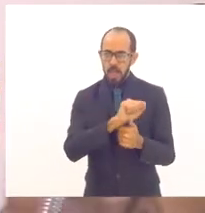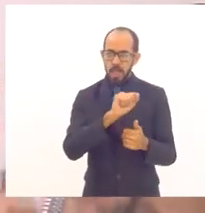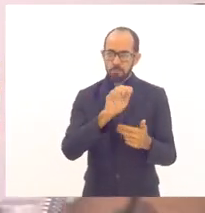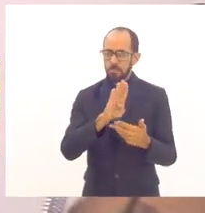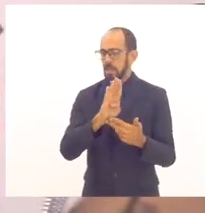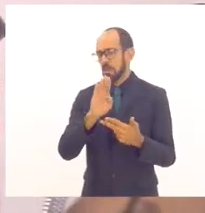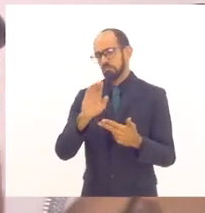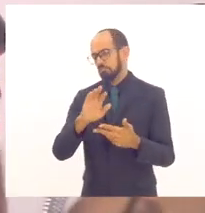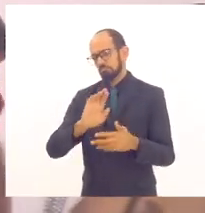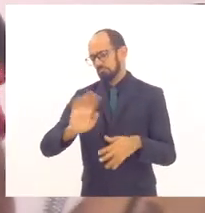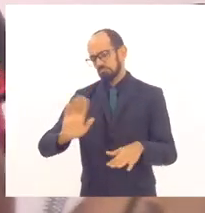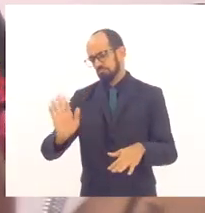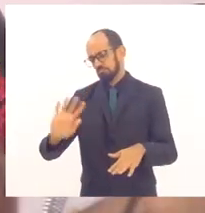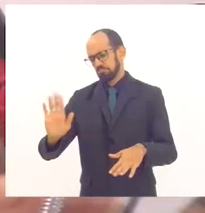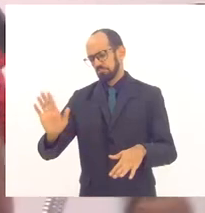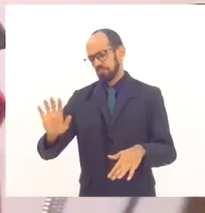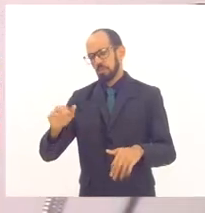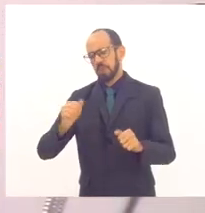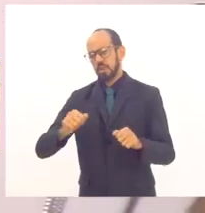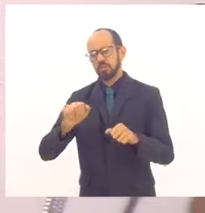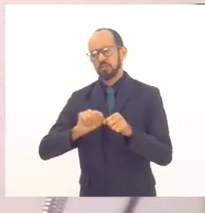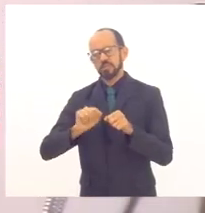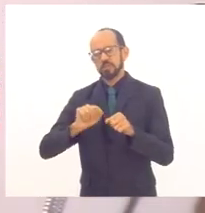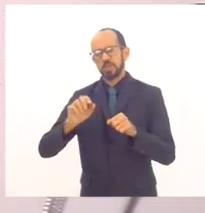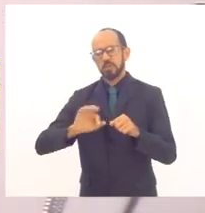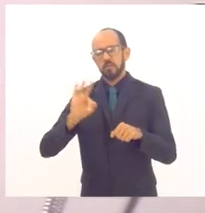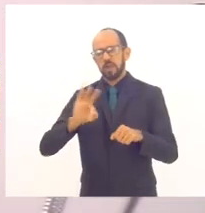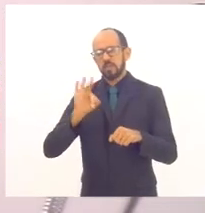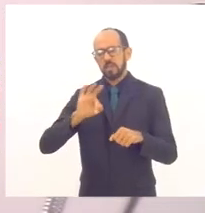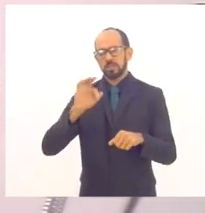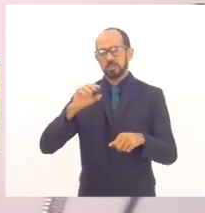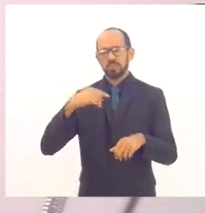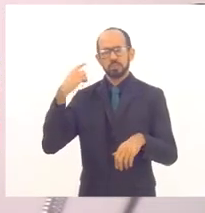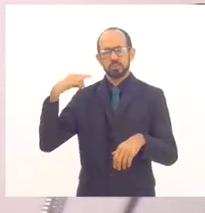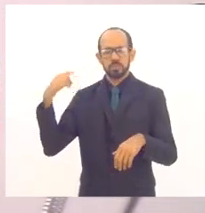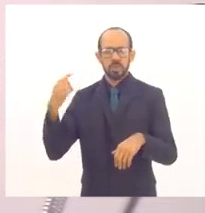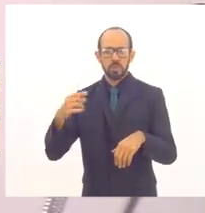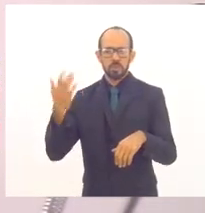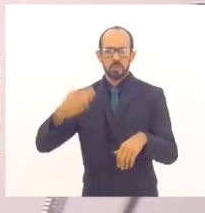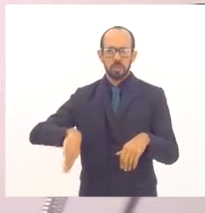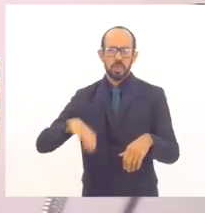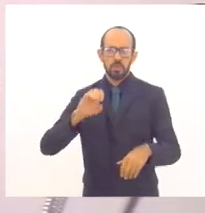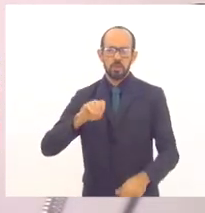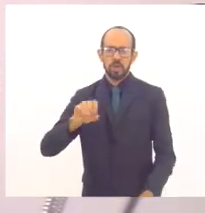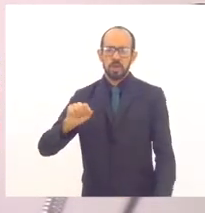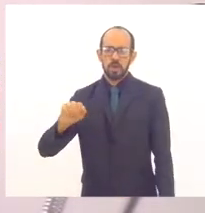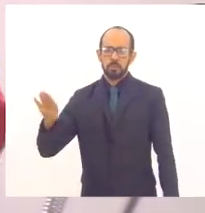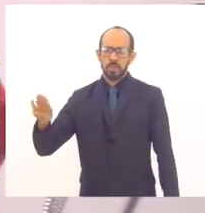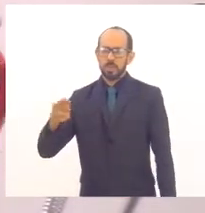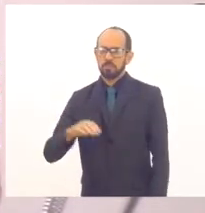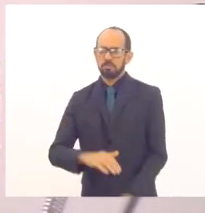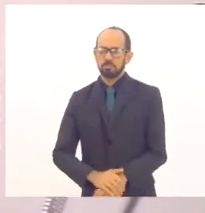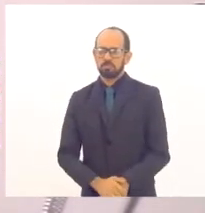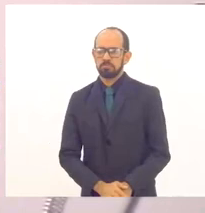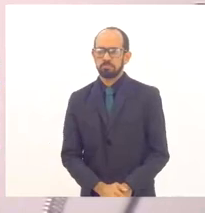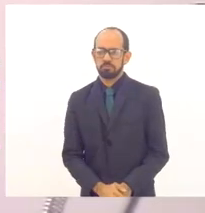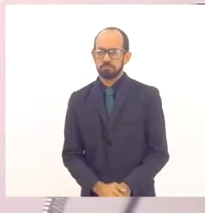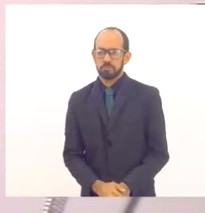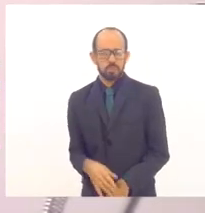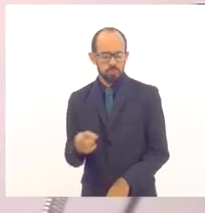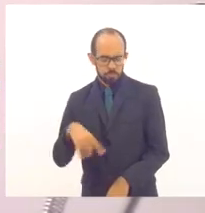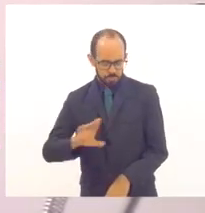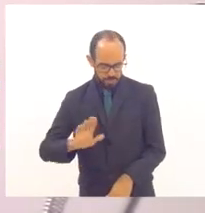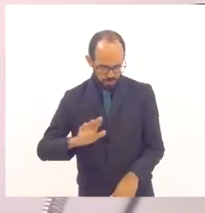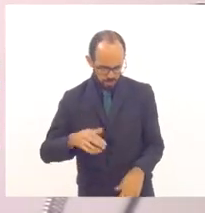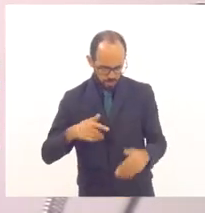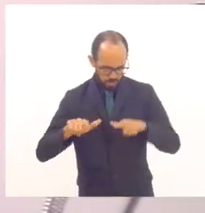Eu posso, de repente, fazer uma faculdade de Direito e não prestar prova para a OAB, e eu não pertencerei aos quadros da Ordem do